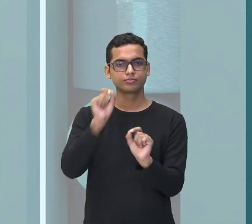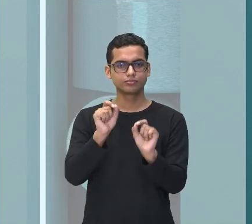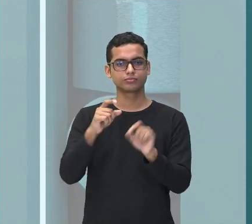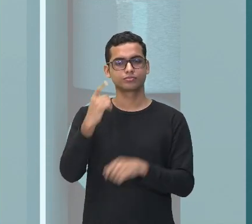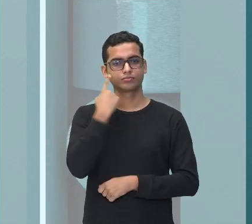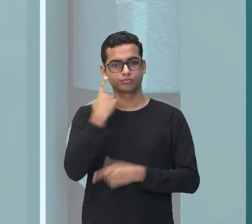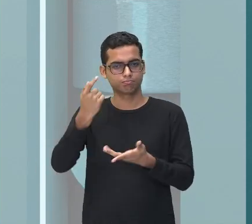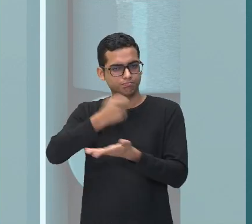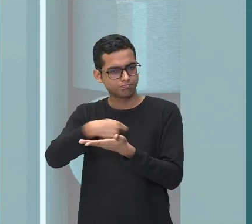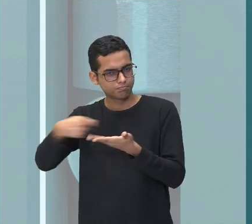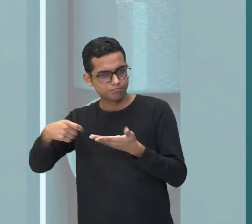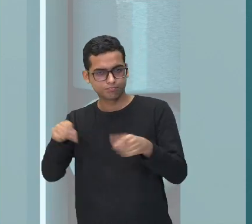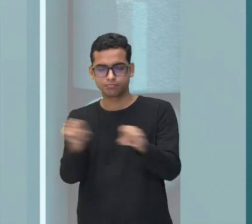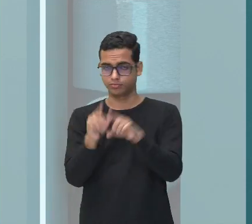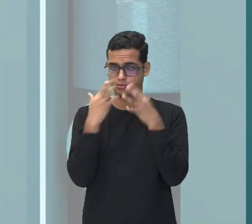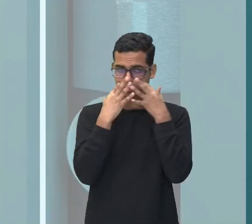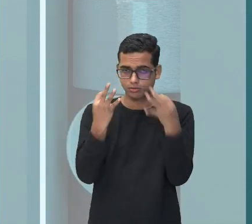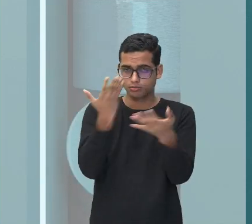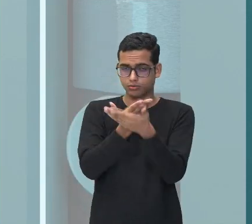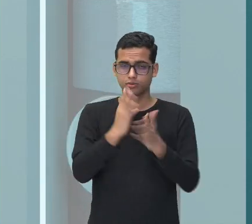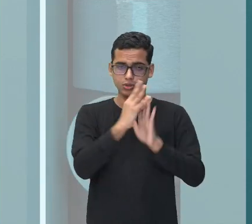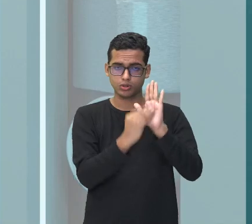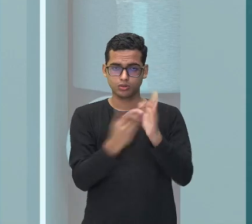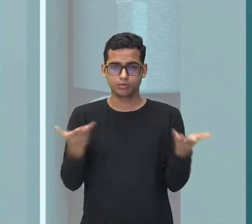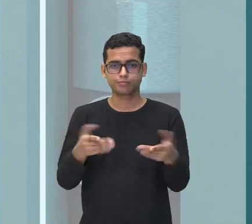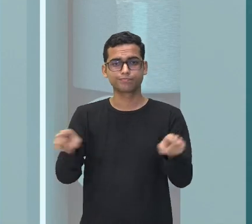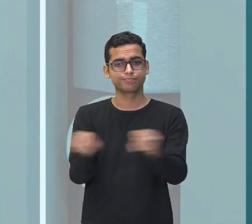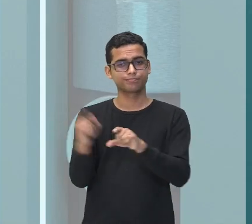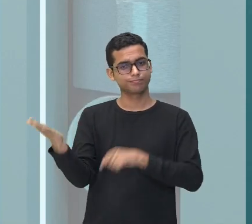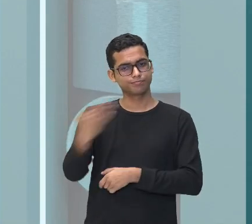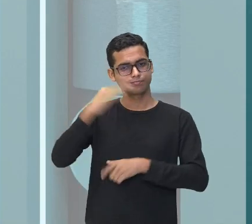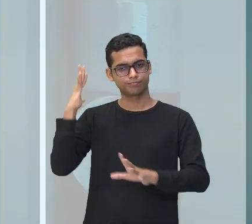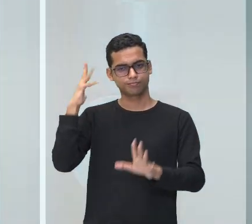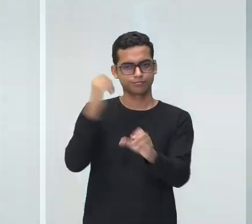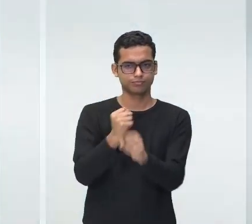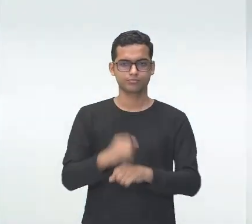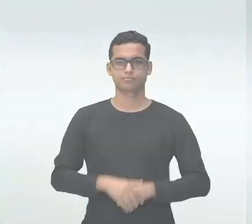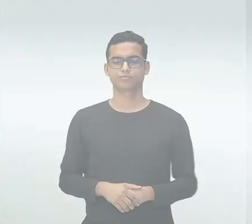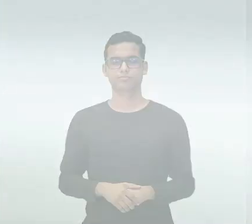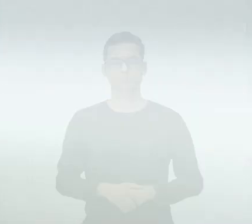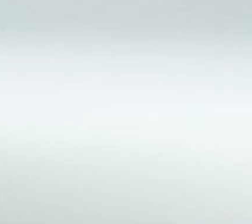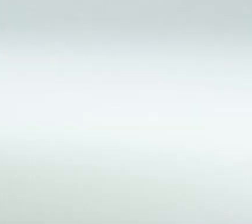as suas anotações, prestem atenção no conteúdo e vamos de revisão.